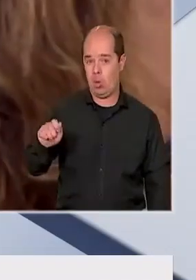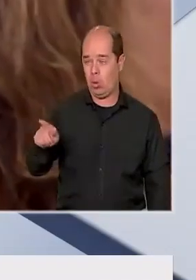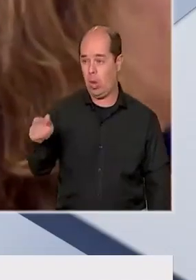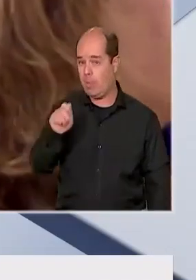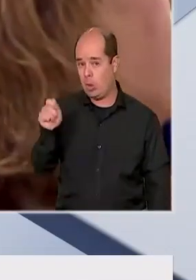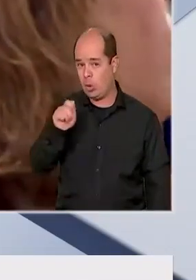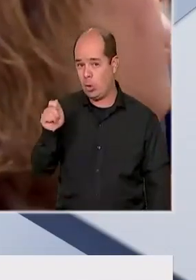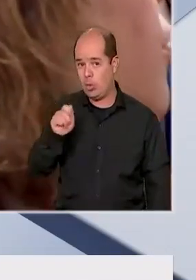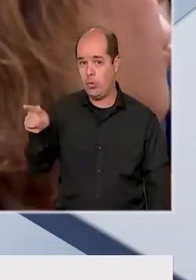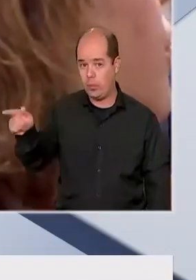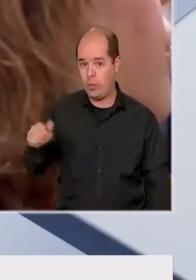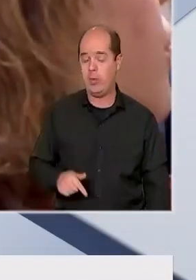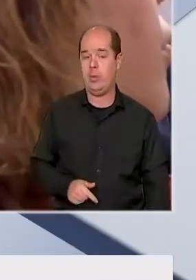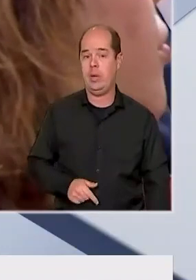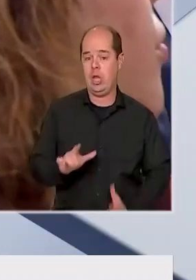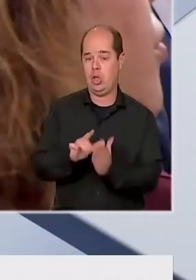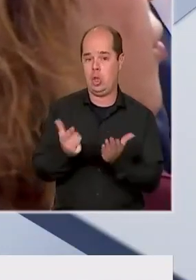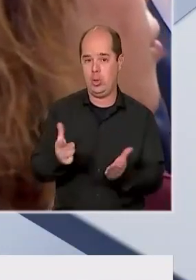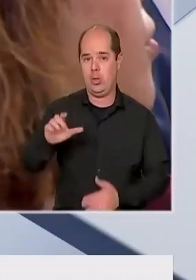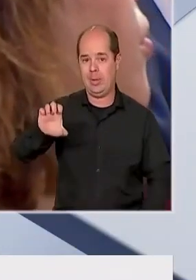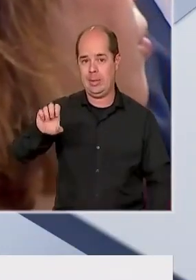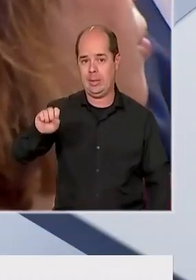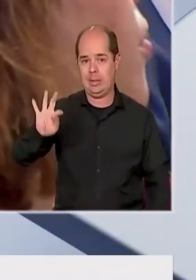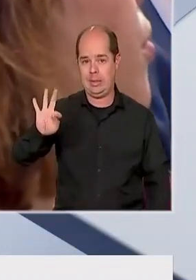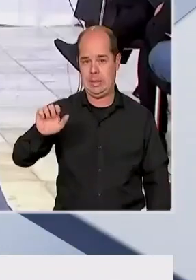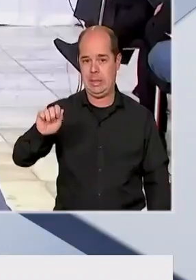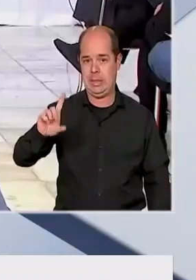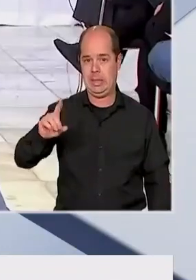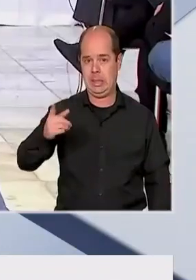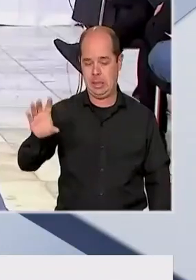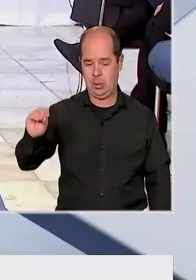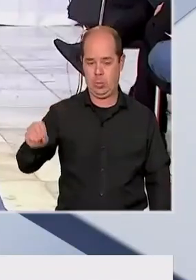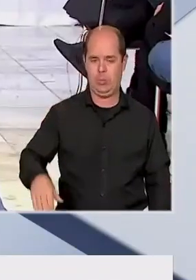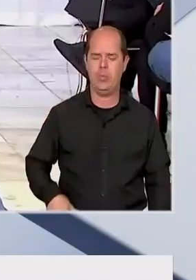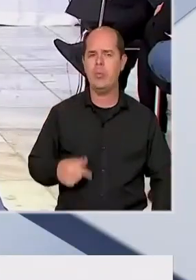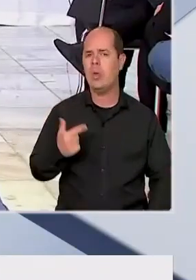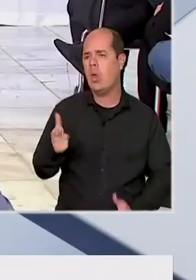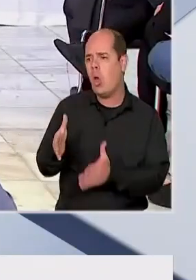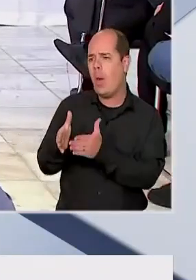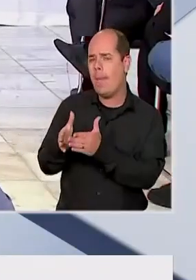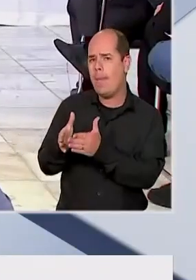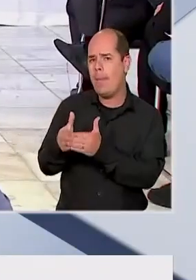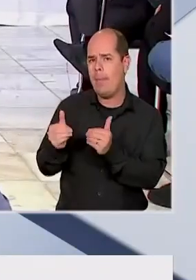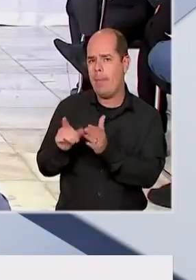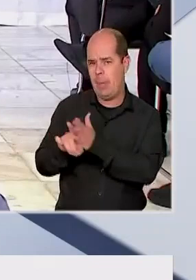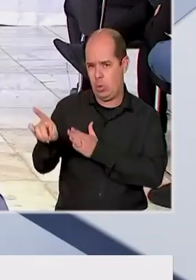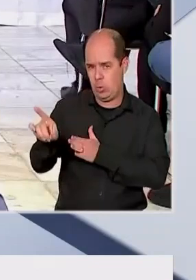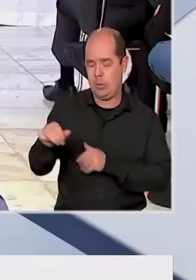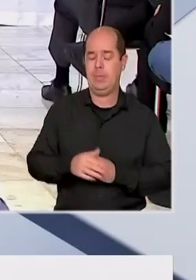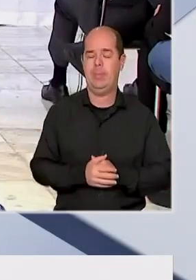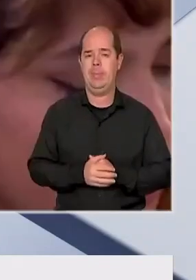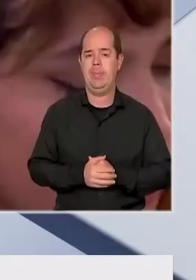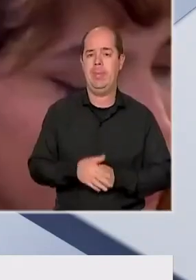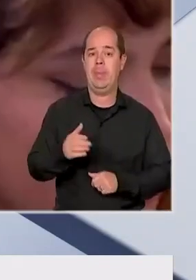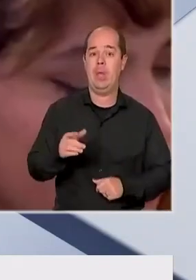uma glo decretada nos seguintes locais Porto do Rio de Janeiro Porto de Santos Porto de Itaguaí também no Rio de Janeiro então três portos